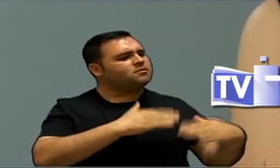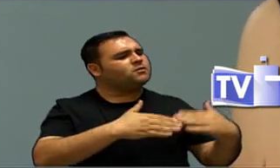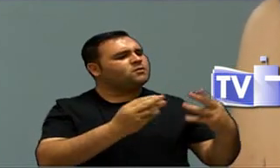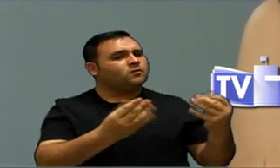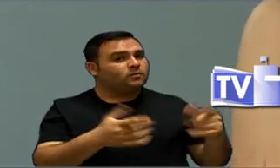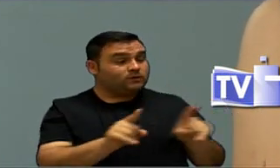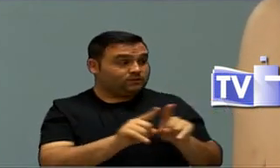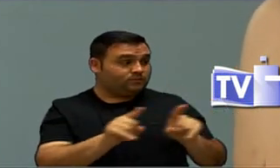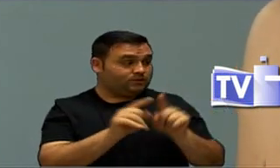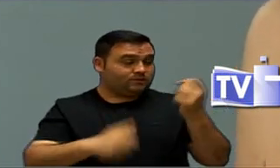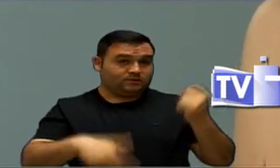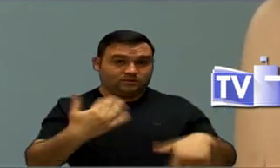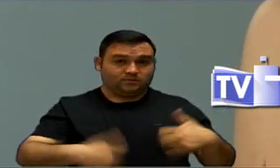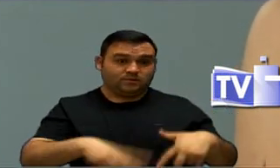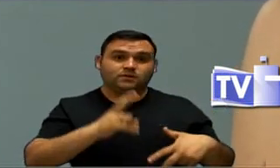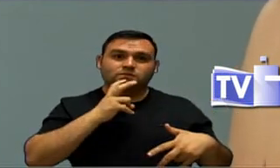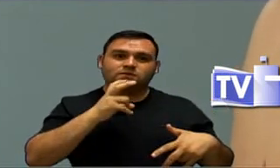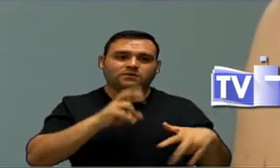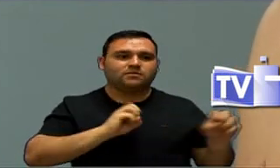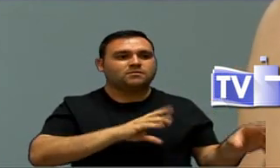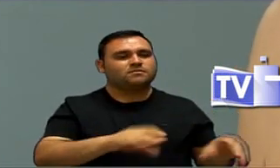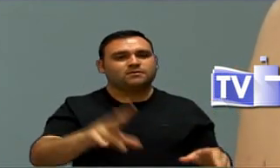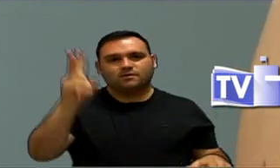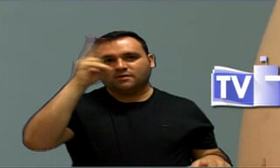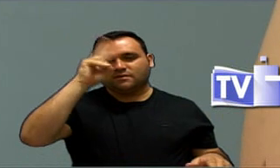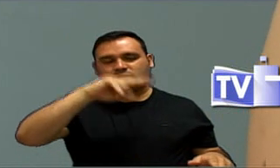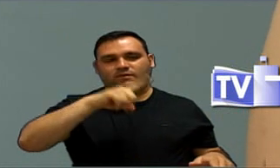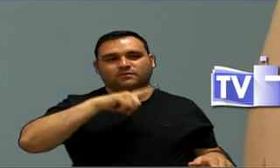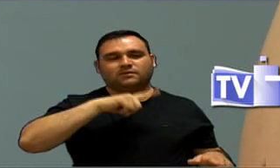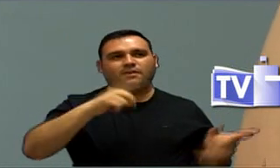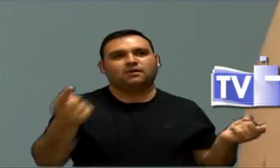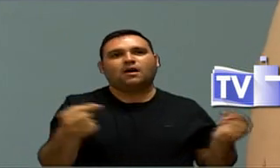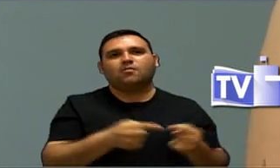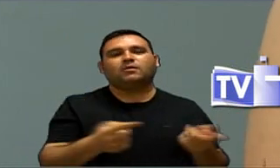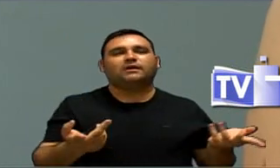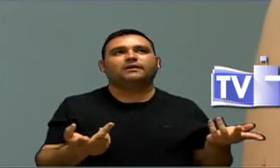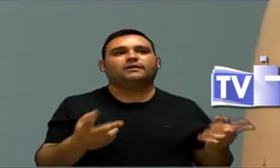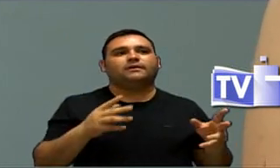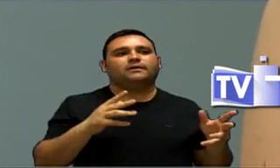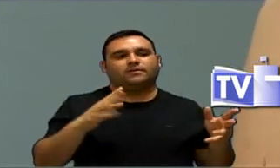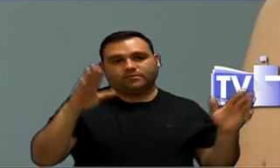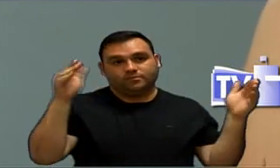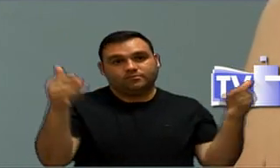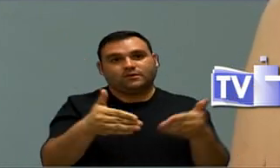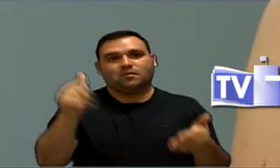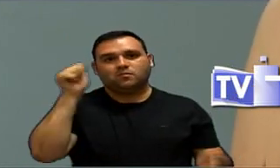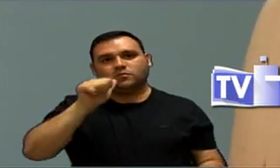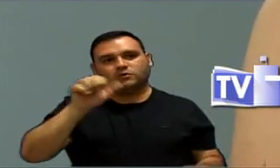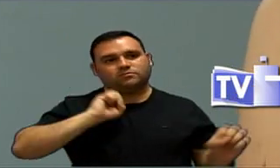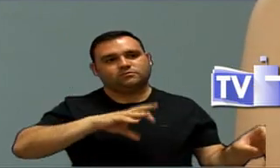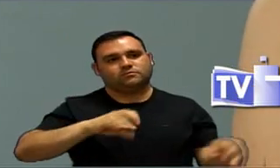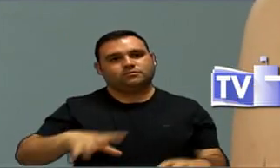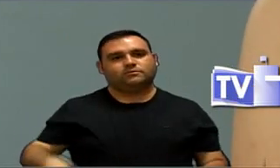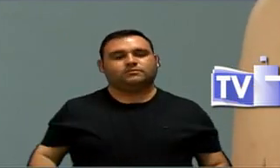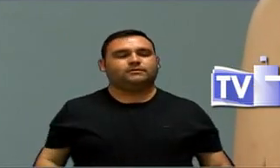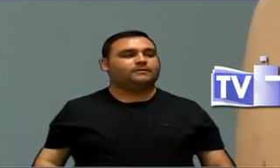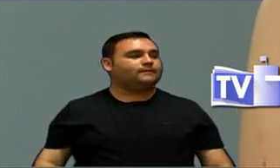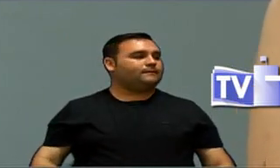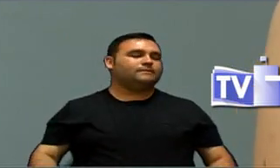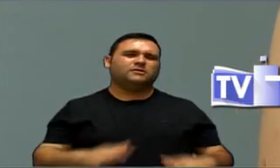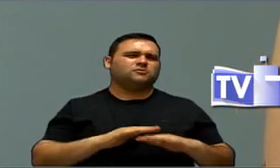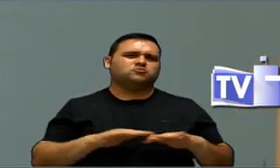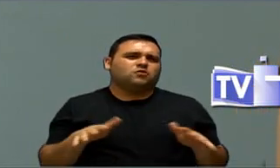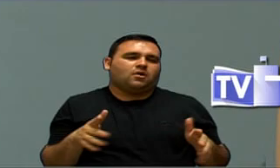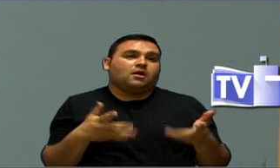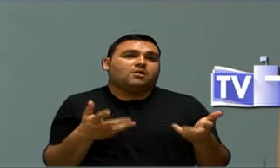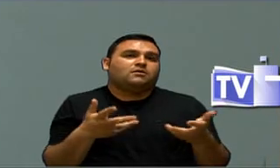eu vou comentar um pouquinho como a educação sorocabana foi historicamente desenvolvida, no sentido como ela foi direcionada para a educação feminina. Tá? E é isso,